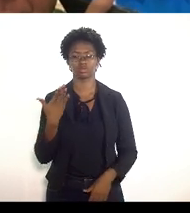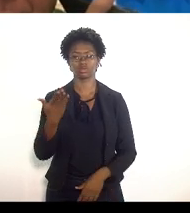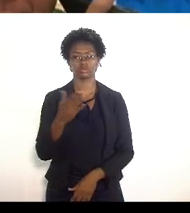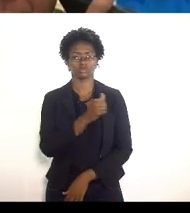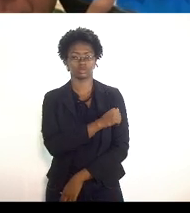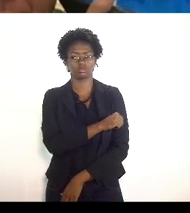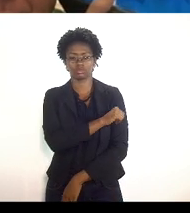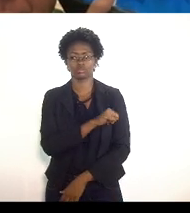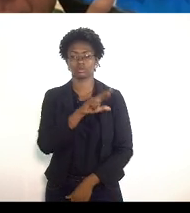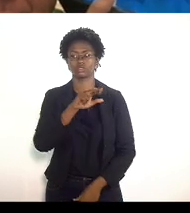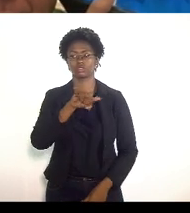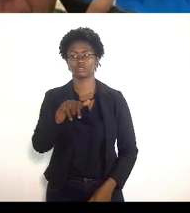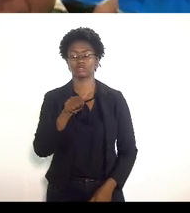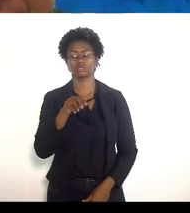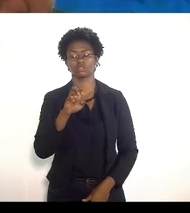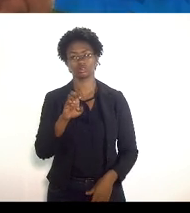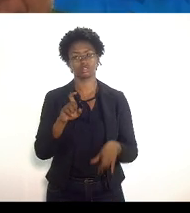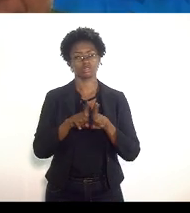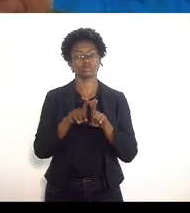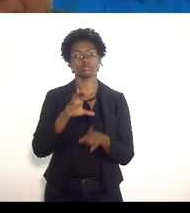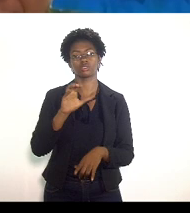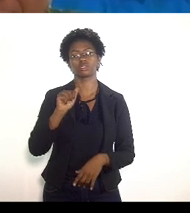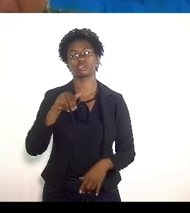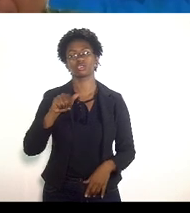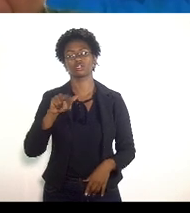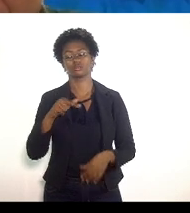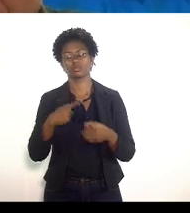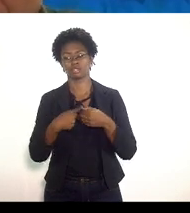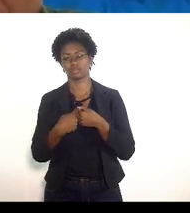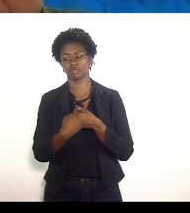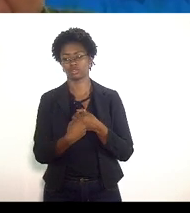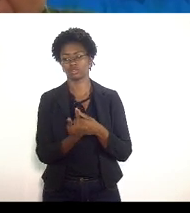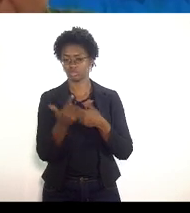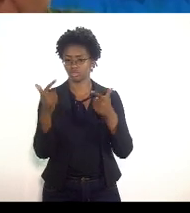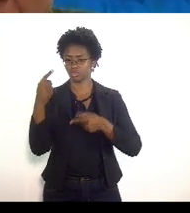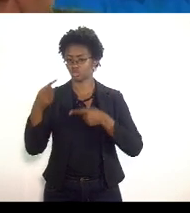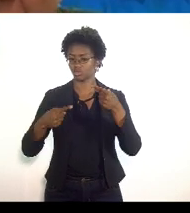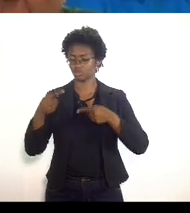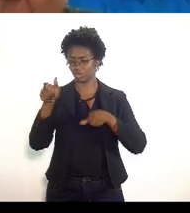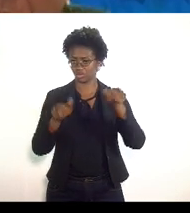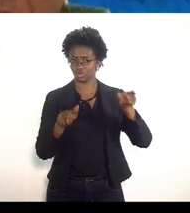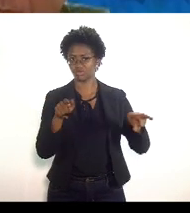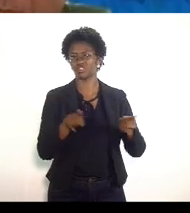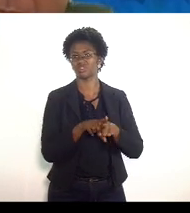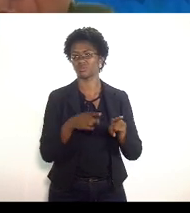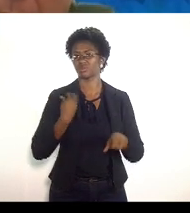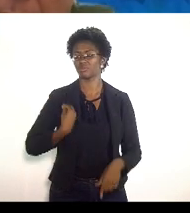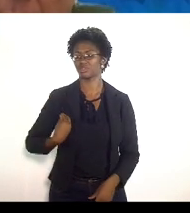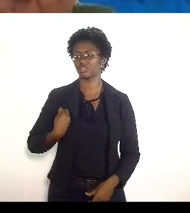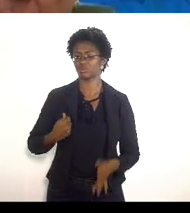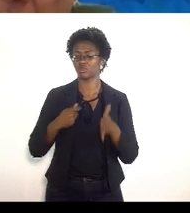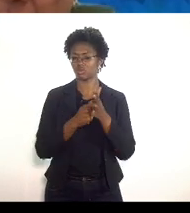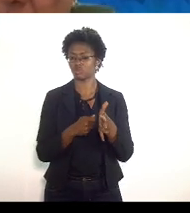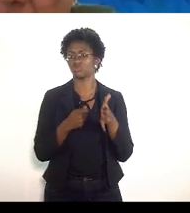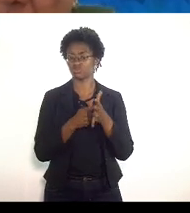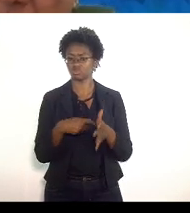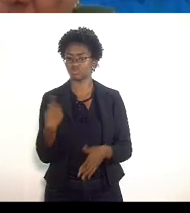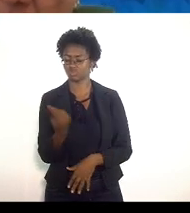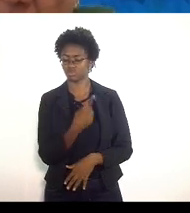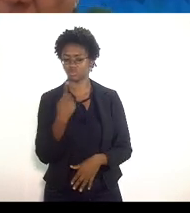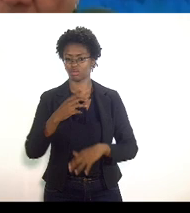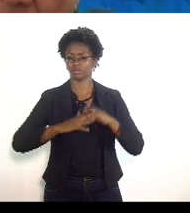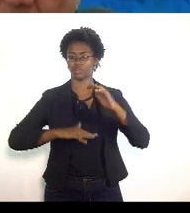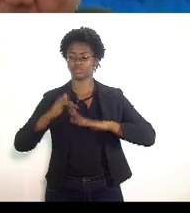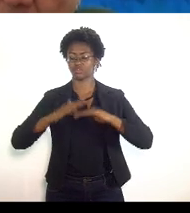a Comissão de Saúde da Câmara Municipal, né, e os demais parlamentares aí que estão, né, nessa batalha junto com nós, profissionais